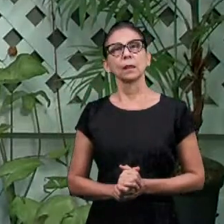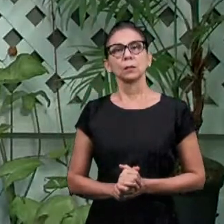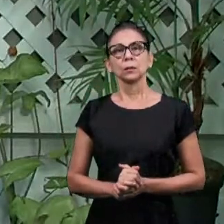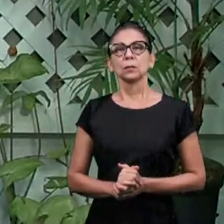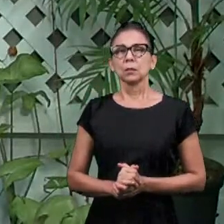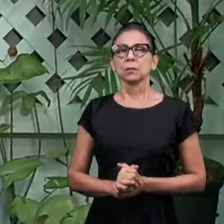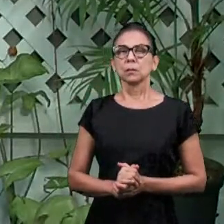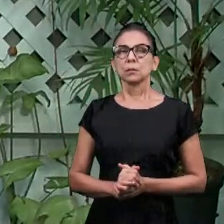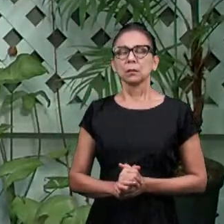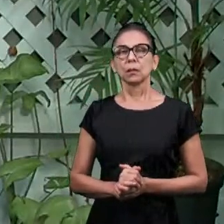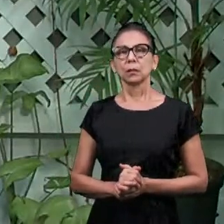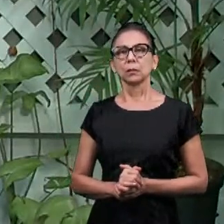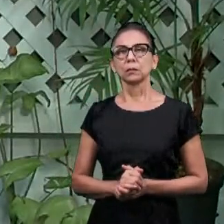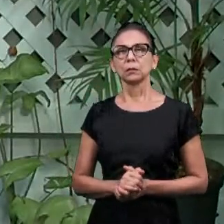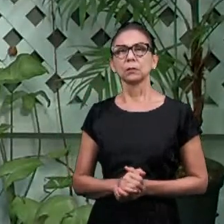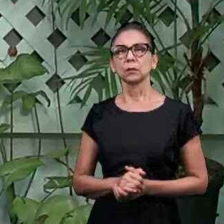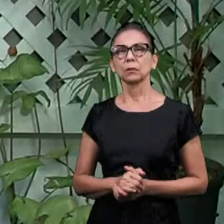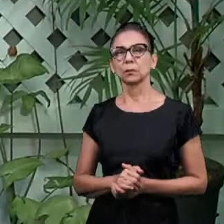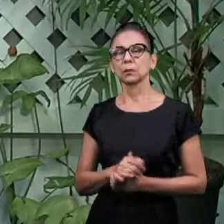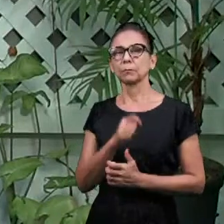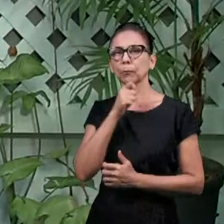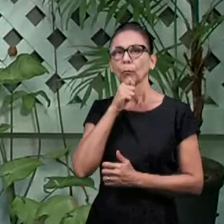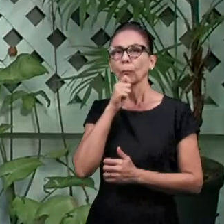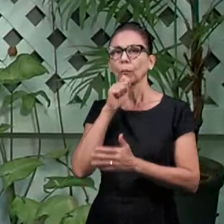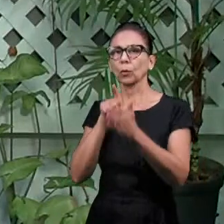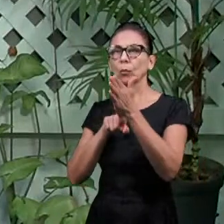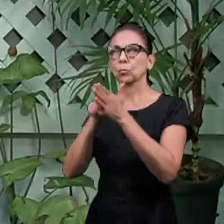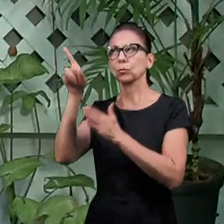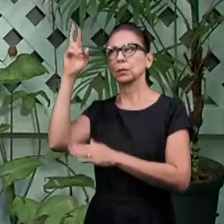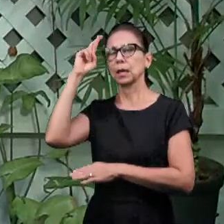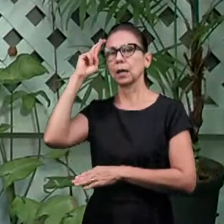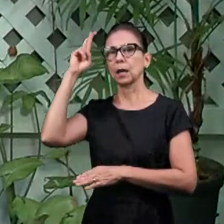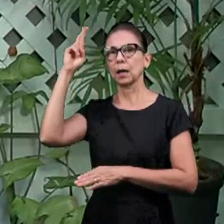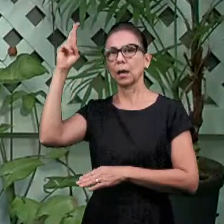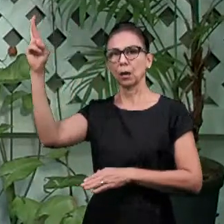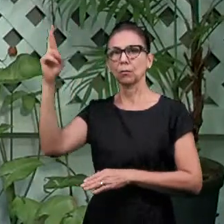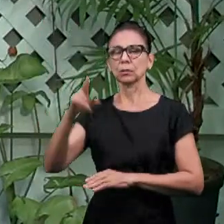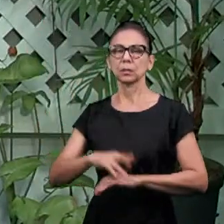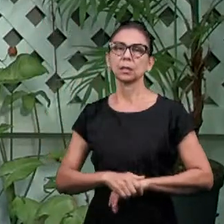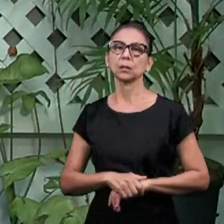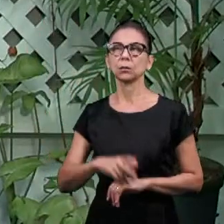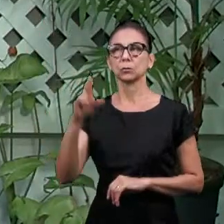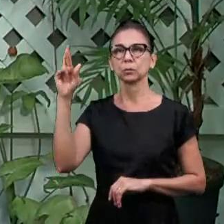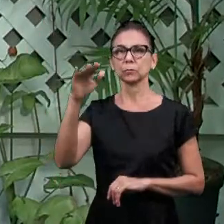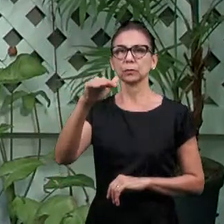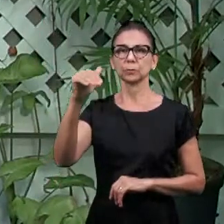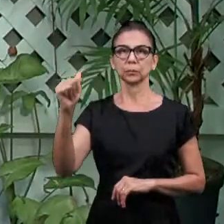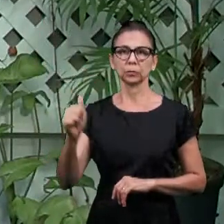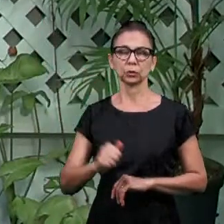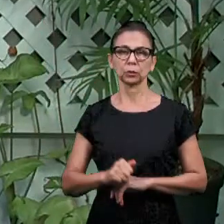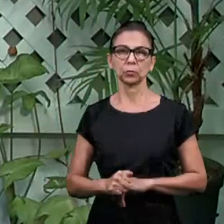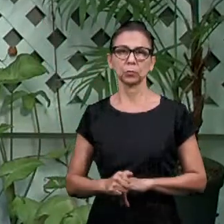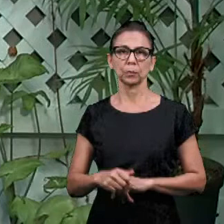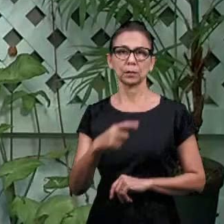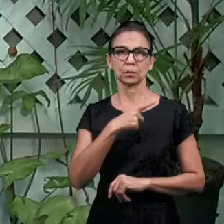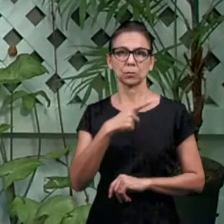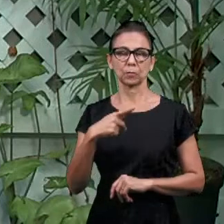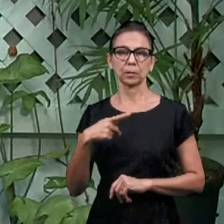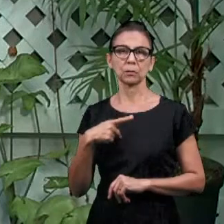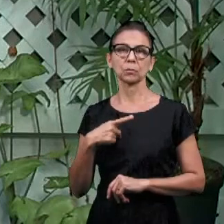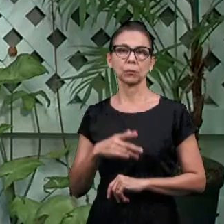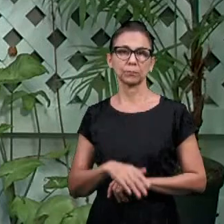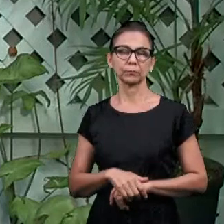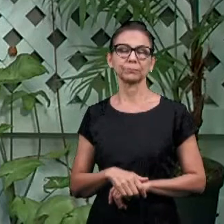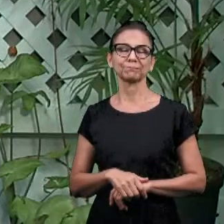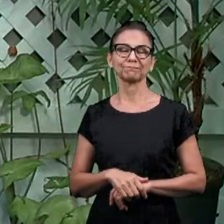consultada ao Senhor e consagrada e ordenada ao ministério da palavra. Meus irmãos, foi um